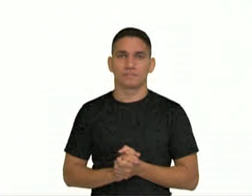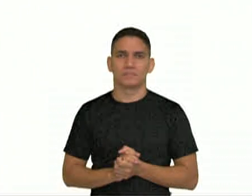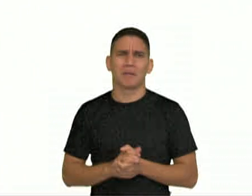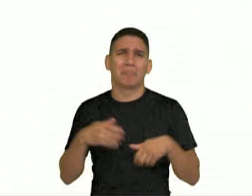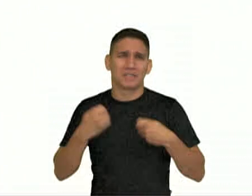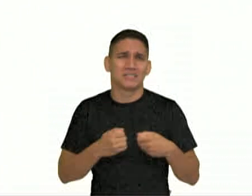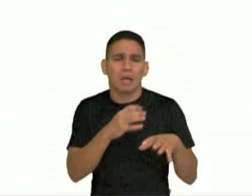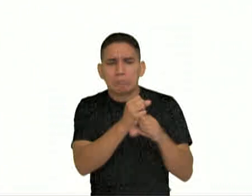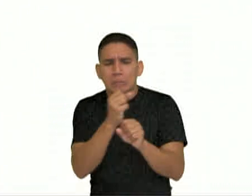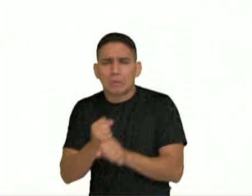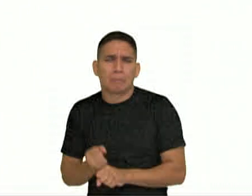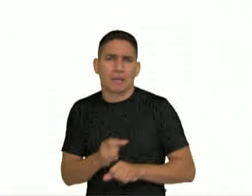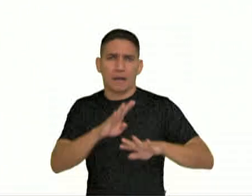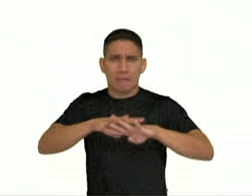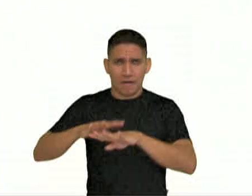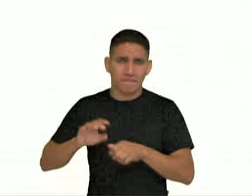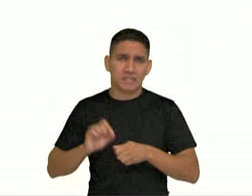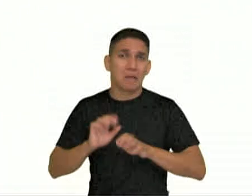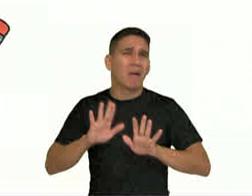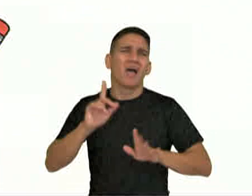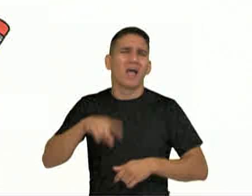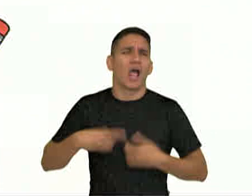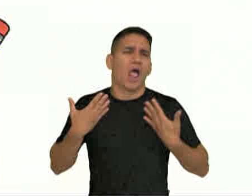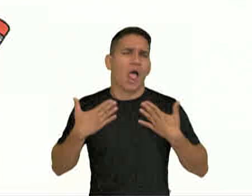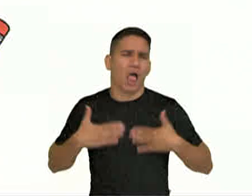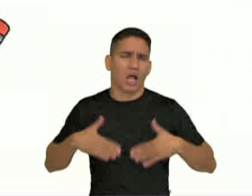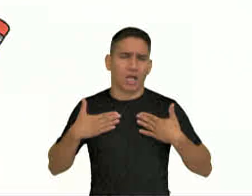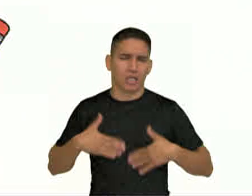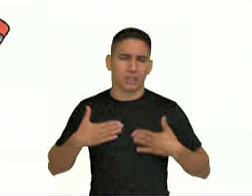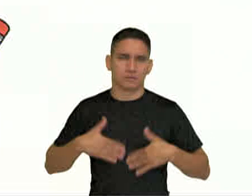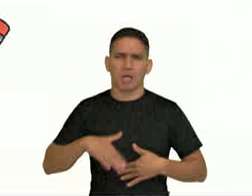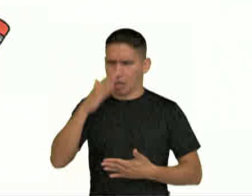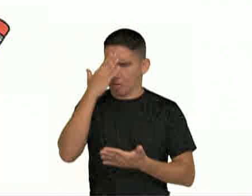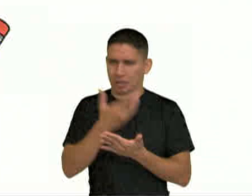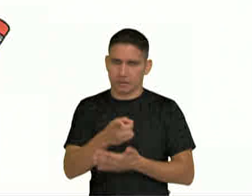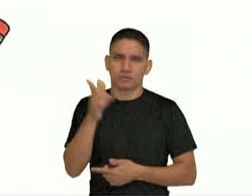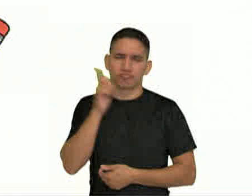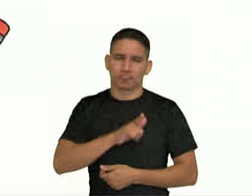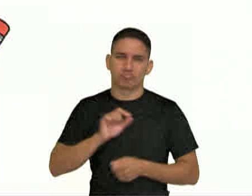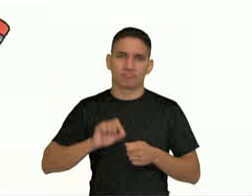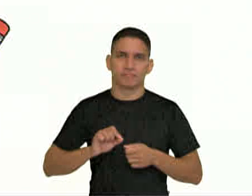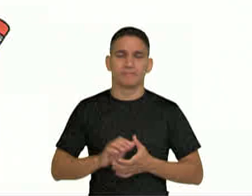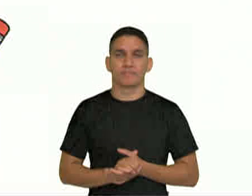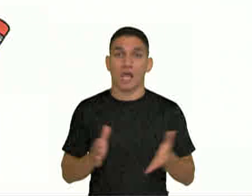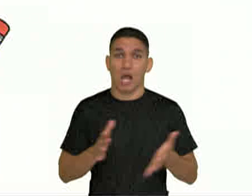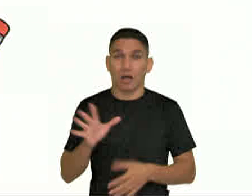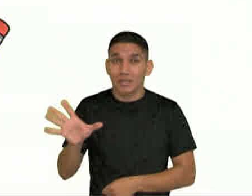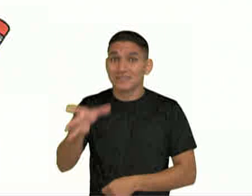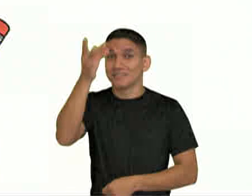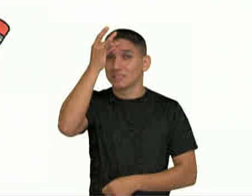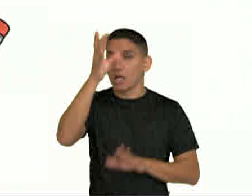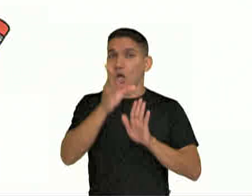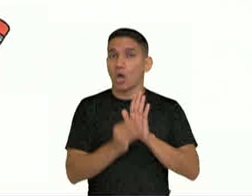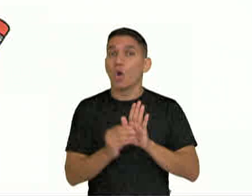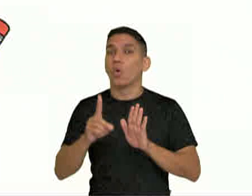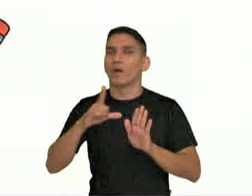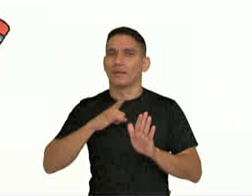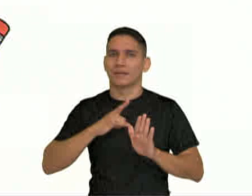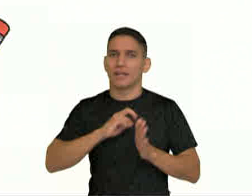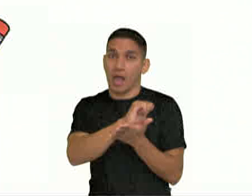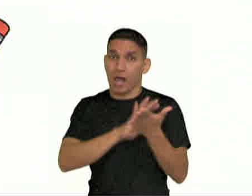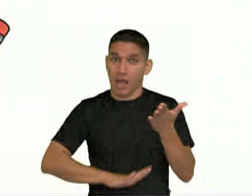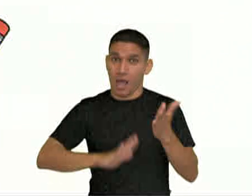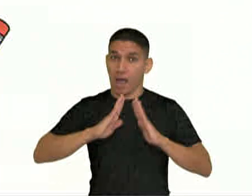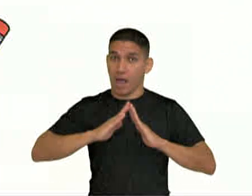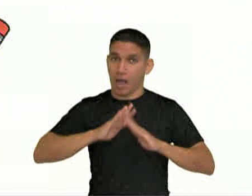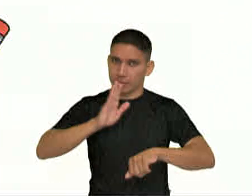fazer continha, mas são continhas tranquilas. Garanto que você já está dando conta bem certinho. Agora, para fixar esse conteúdo, eu vou deixar uma lição de casa para você